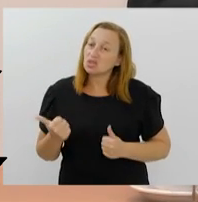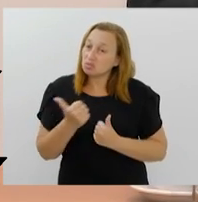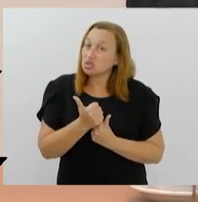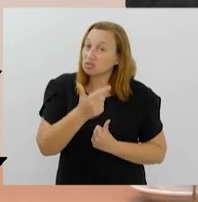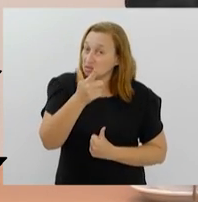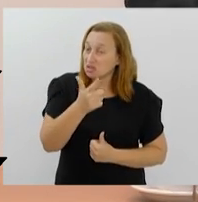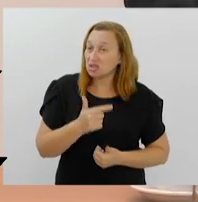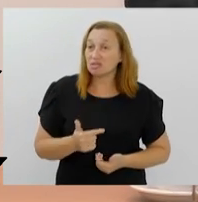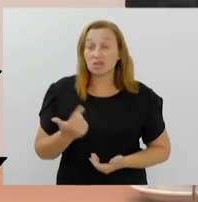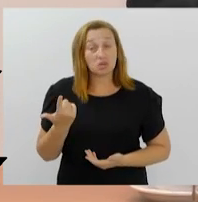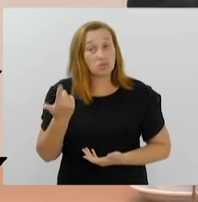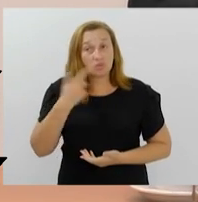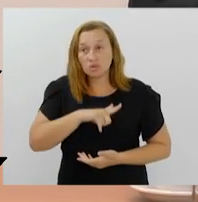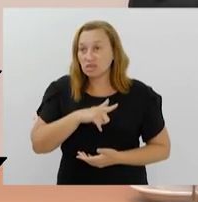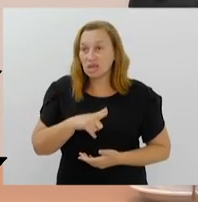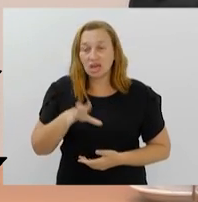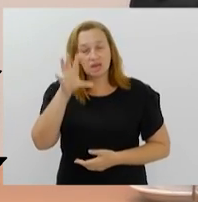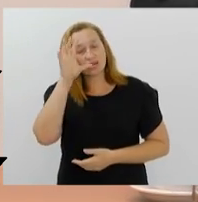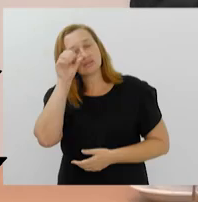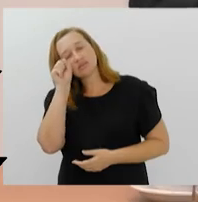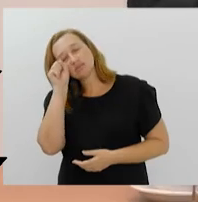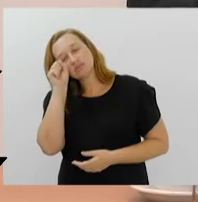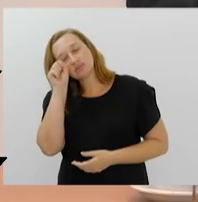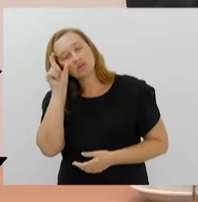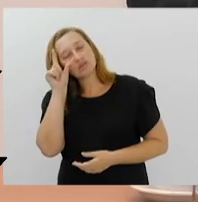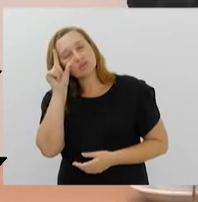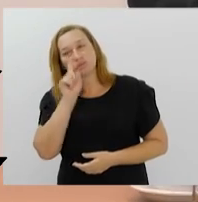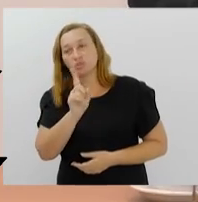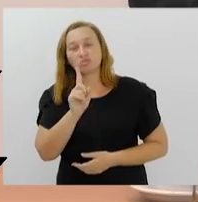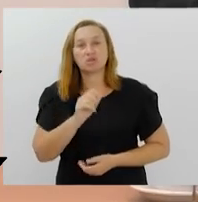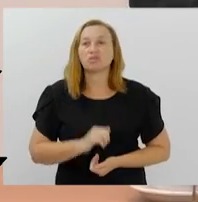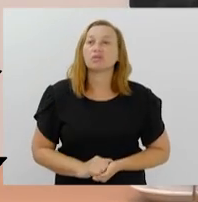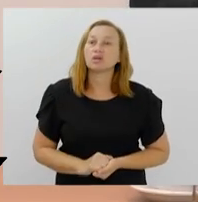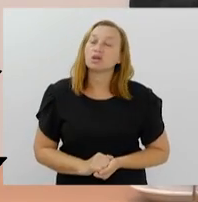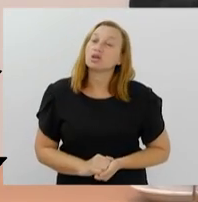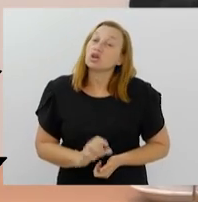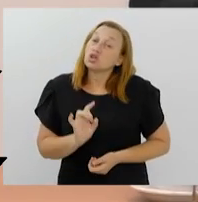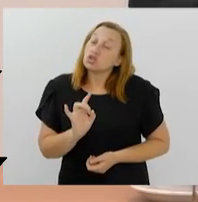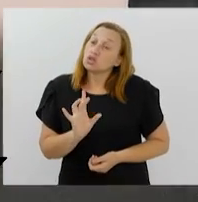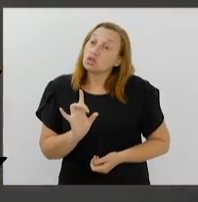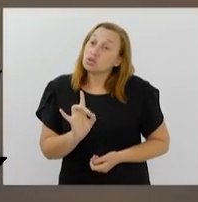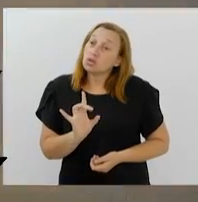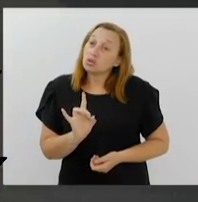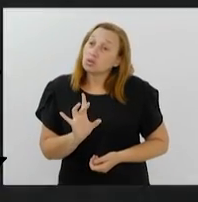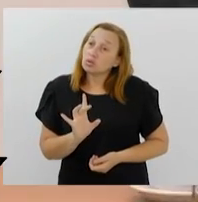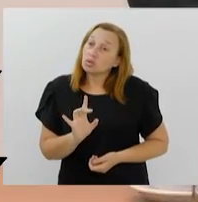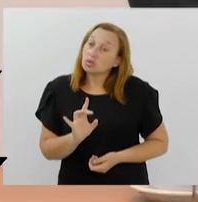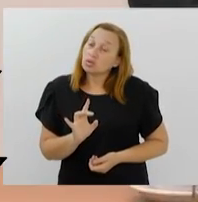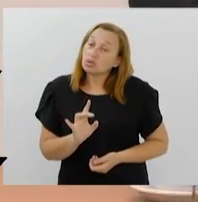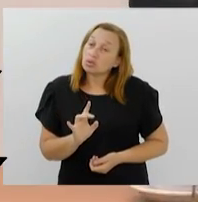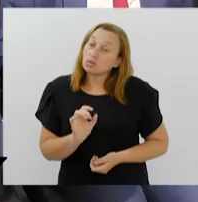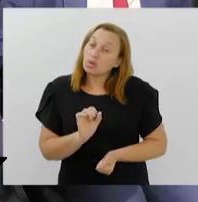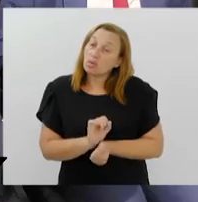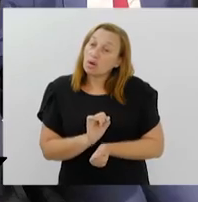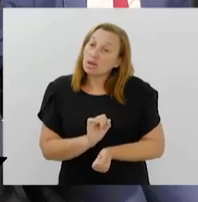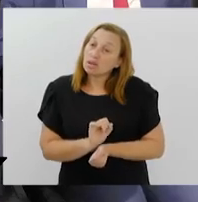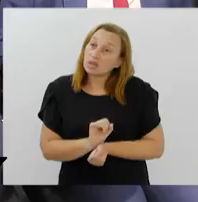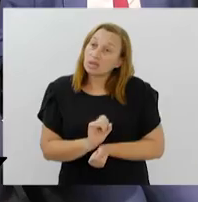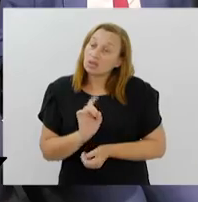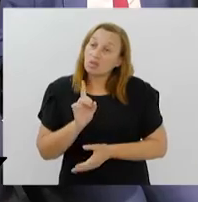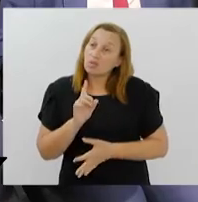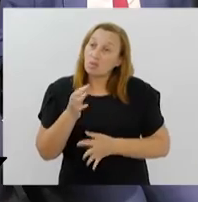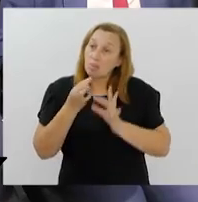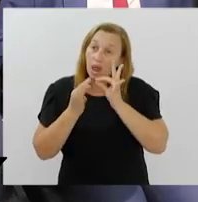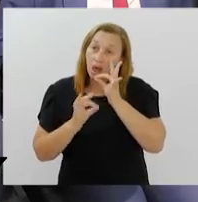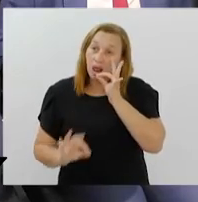conseguem colocar a cabeça no travesseiro dormir não eu vou me poupar eu só tô eu só tô eu só tô esperando eu nem vou vou me